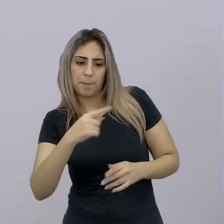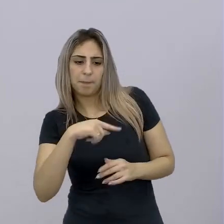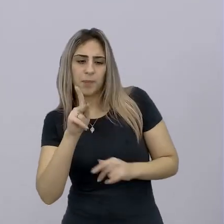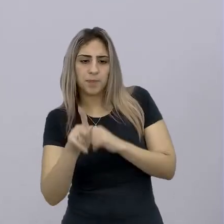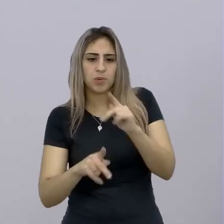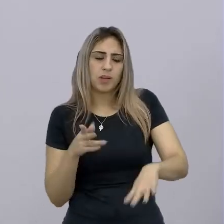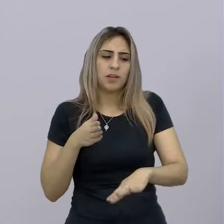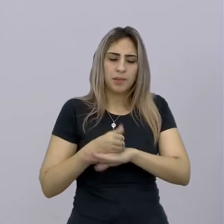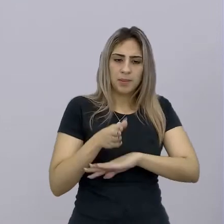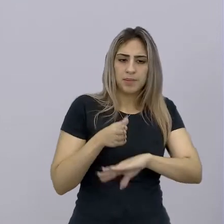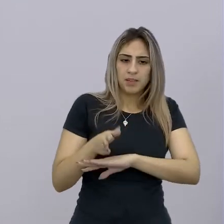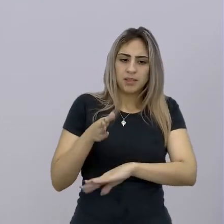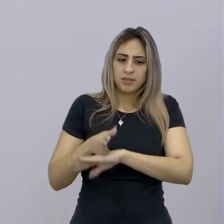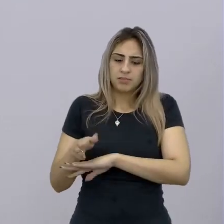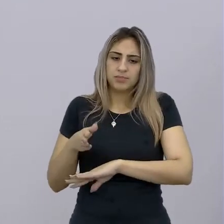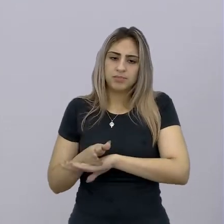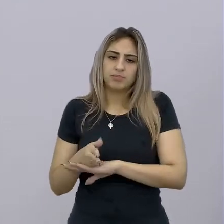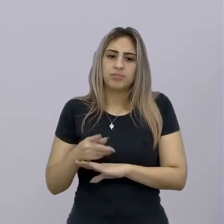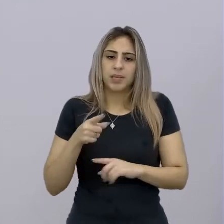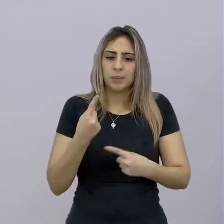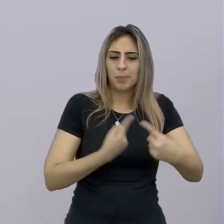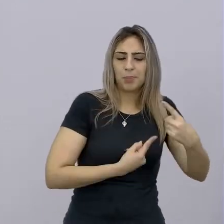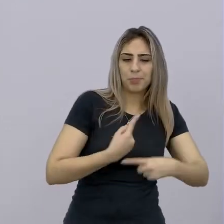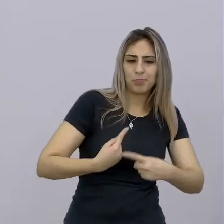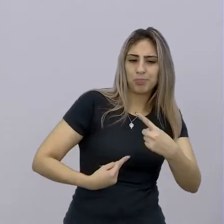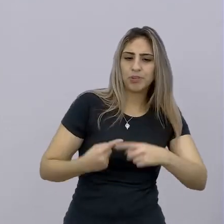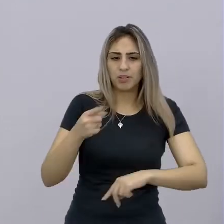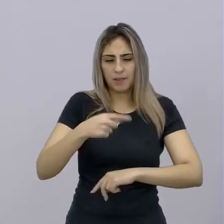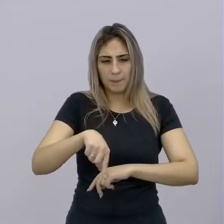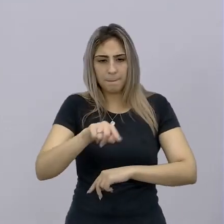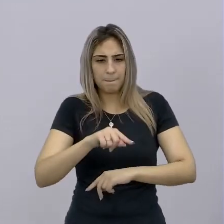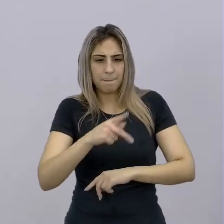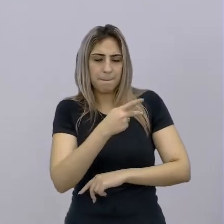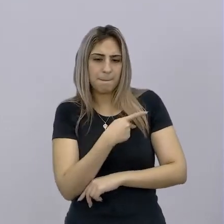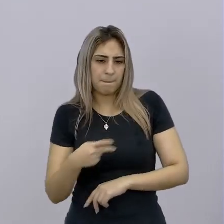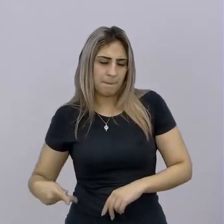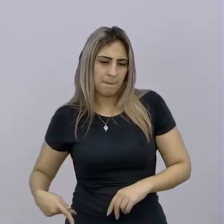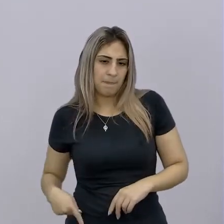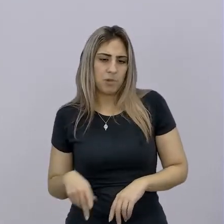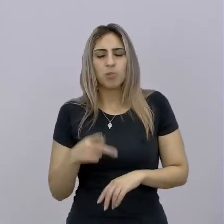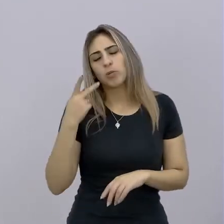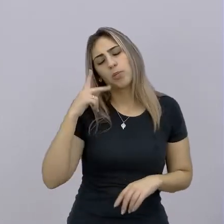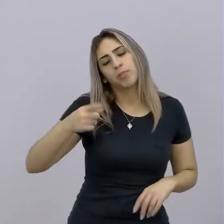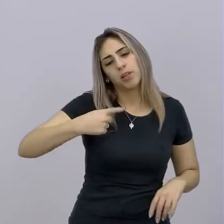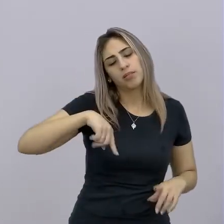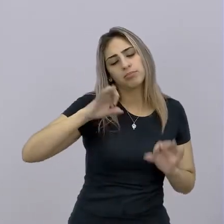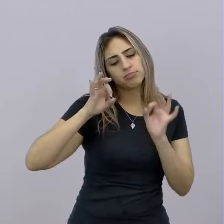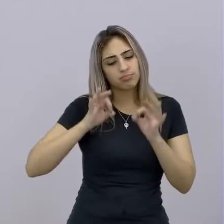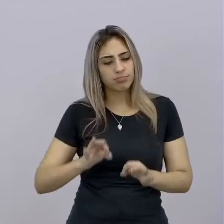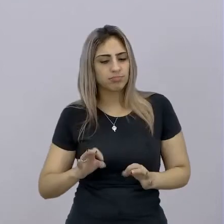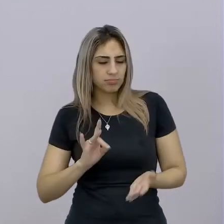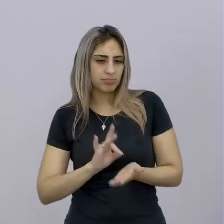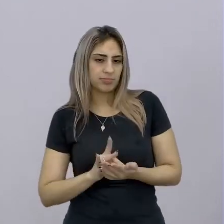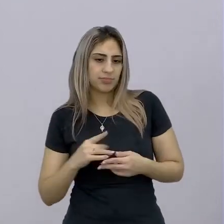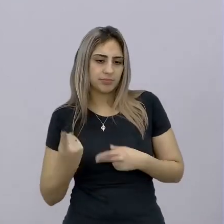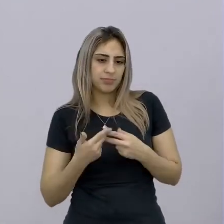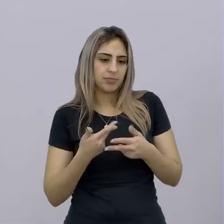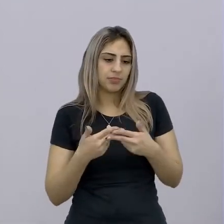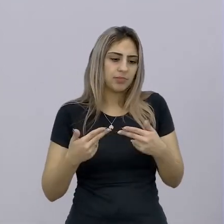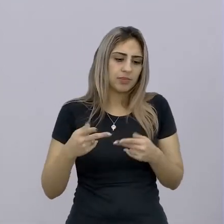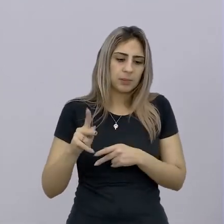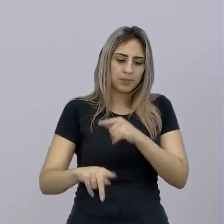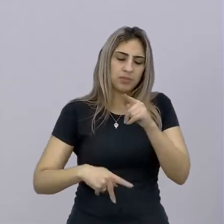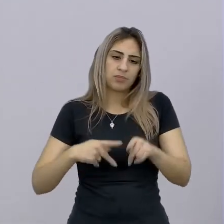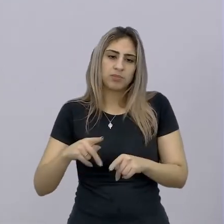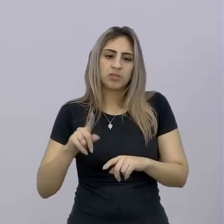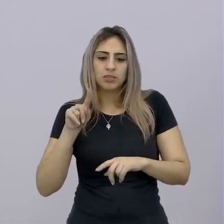população participe dessas discussões, desses debates públicos, para que justamente as demandas da